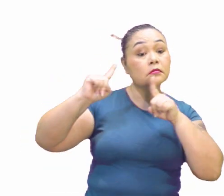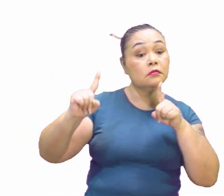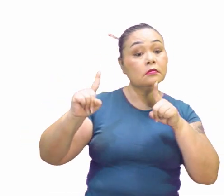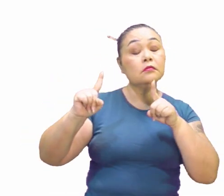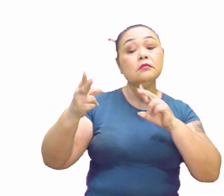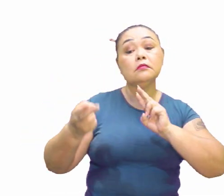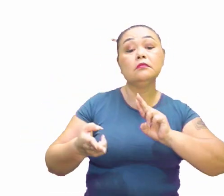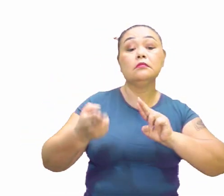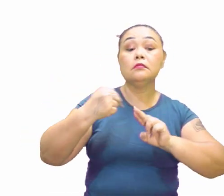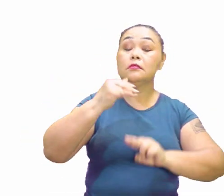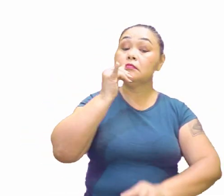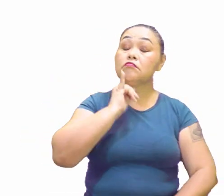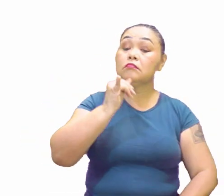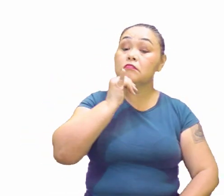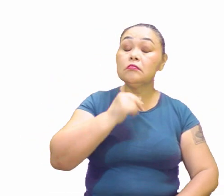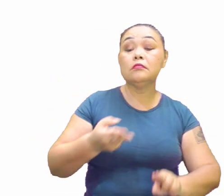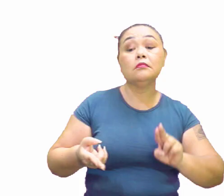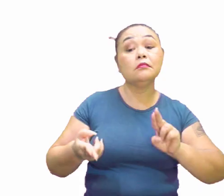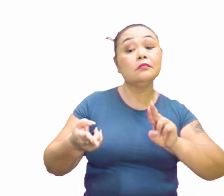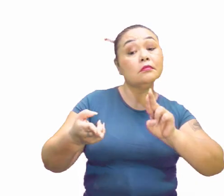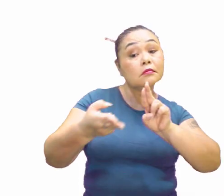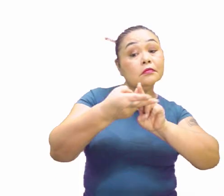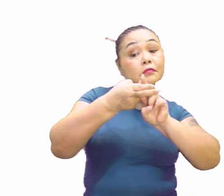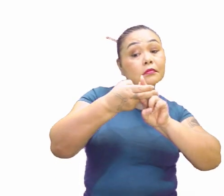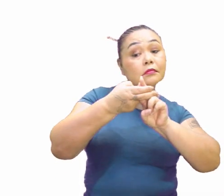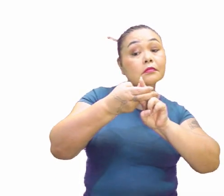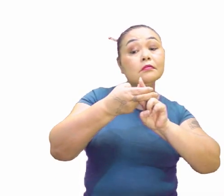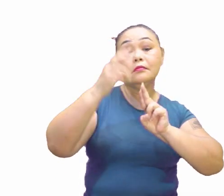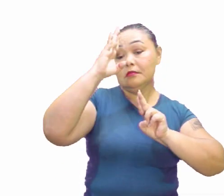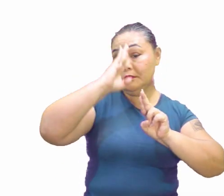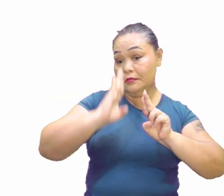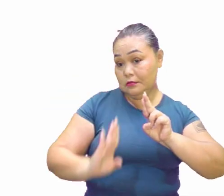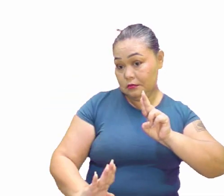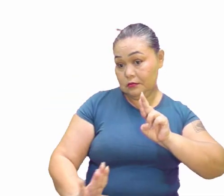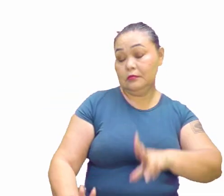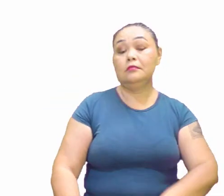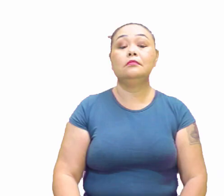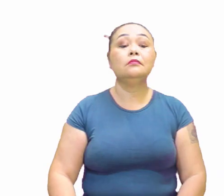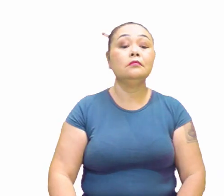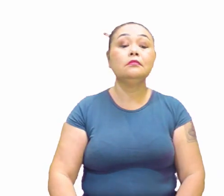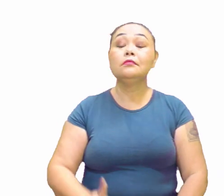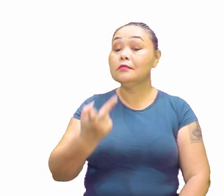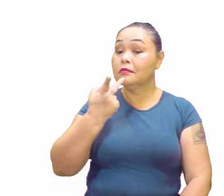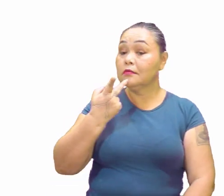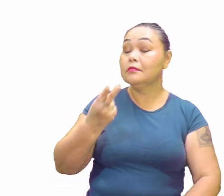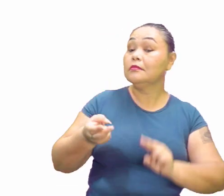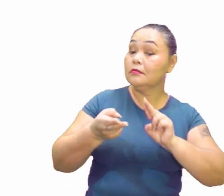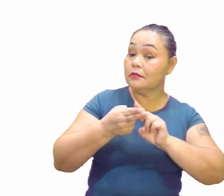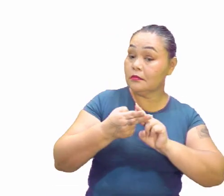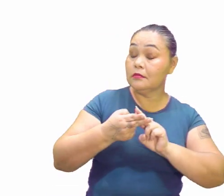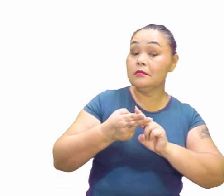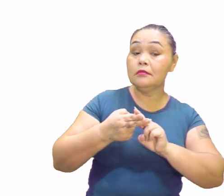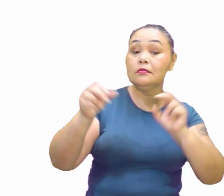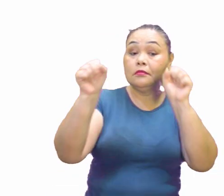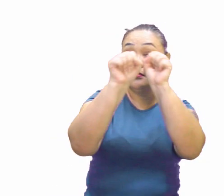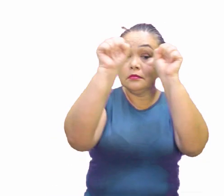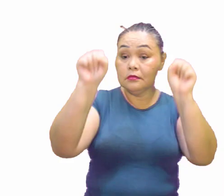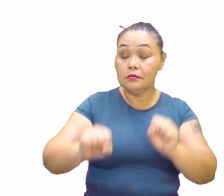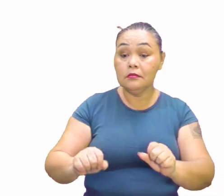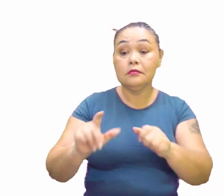Podemos citar como, por exemplo, olha aí, o SUS do Brasil. Aí já está falando, né? Sistema Único